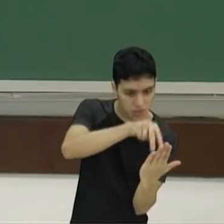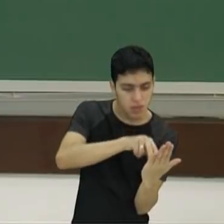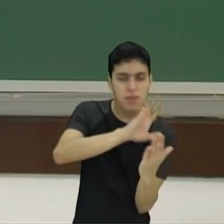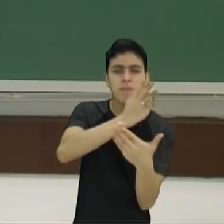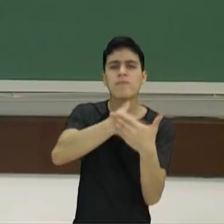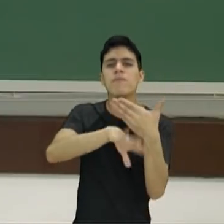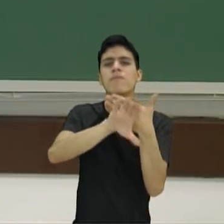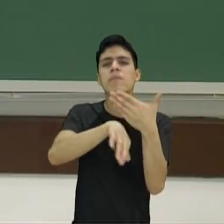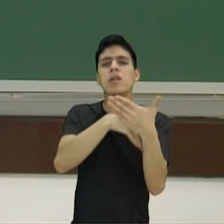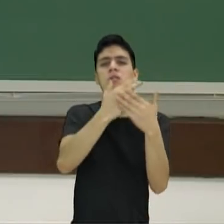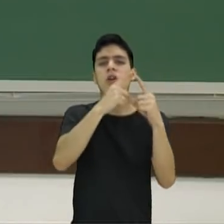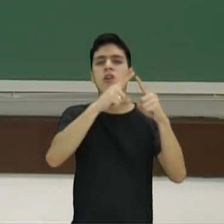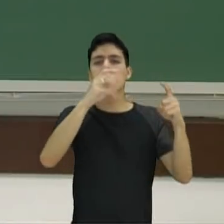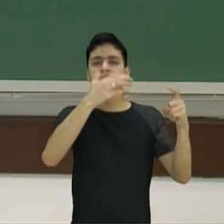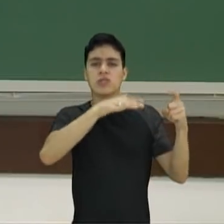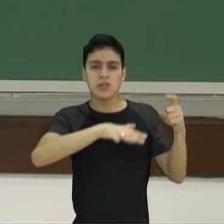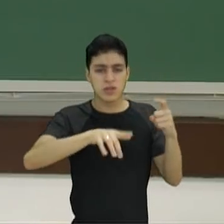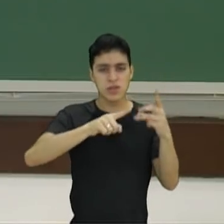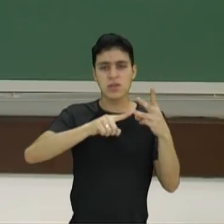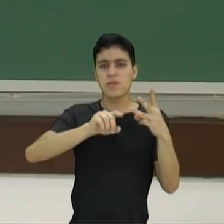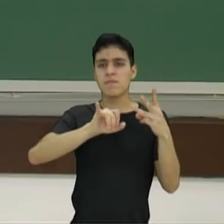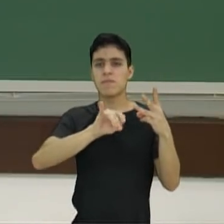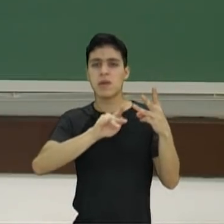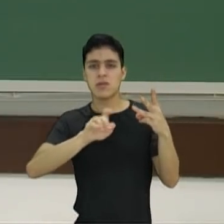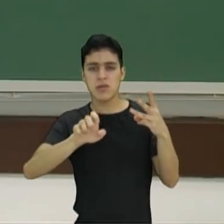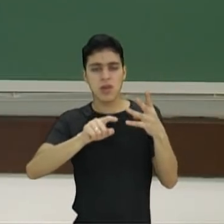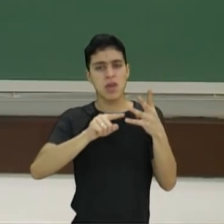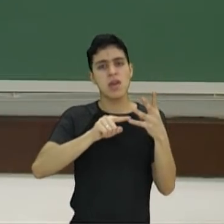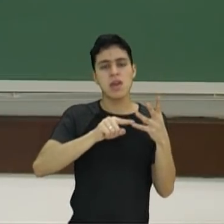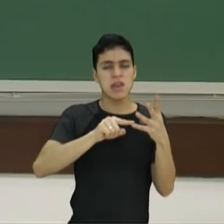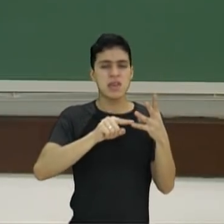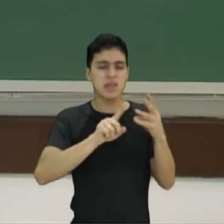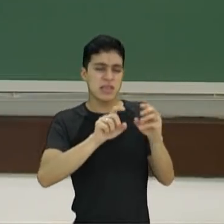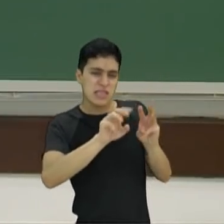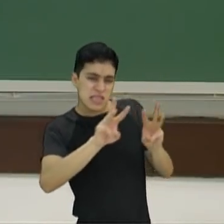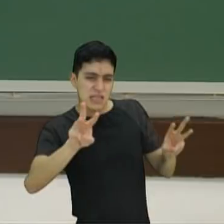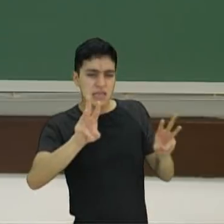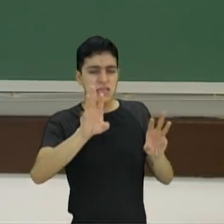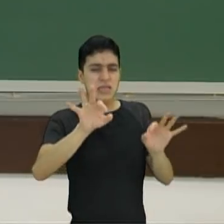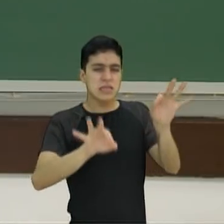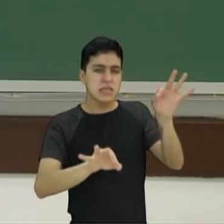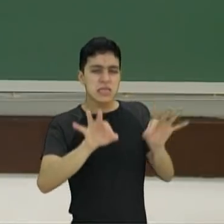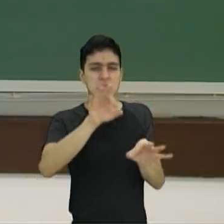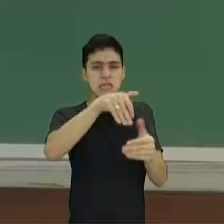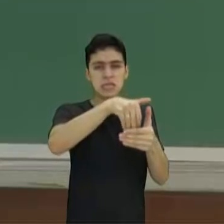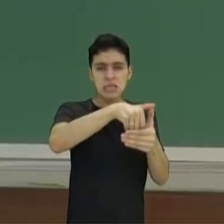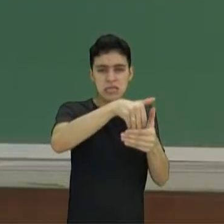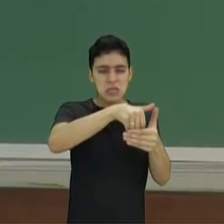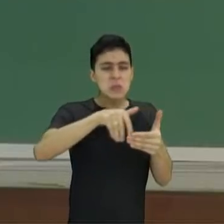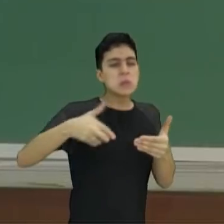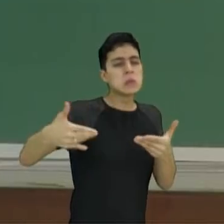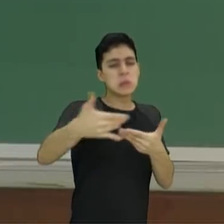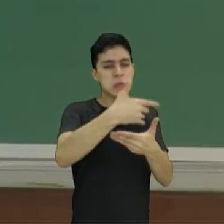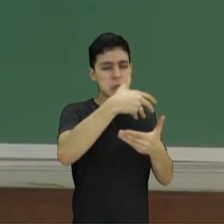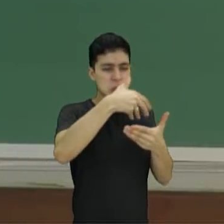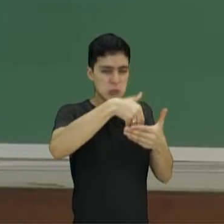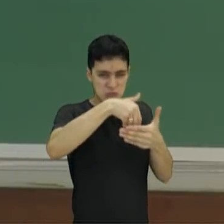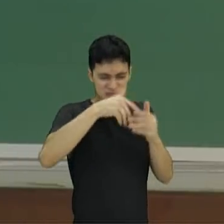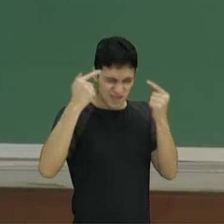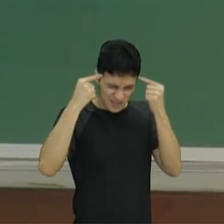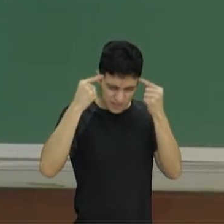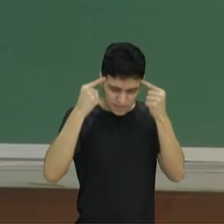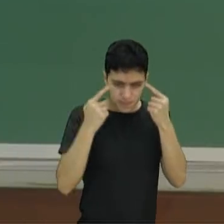periódicos científicos, IBGE e sites de tribunais eleitorais. Isso mesmo. Então, o que o